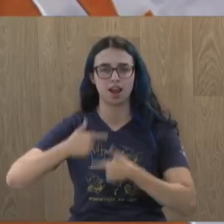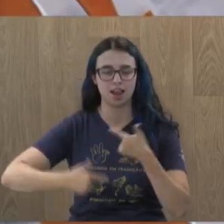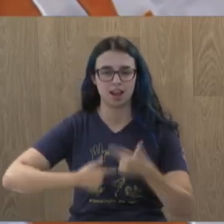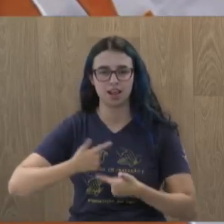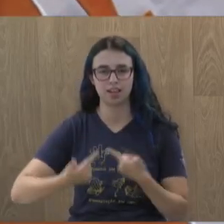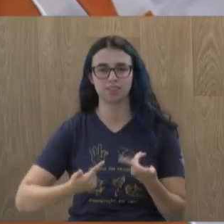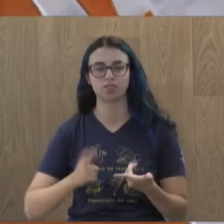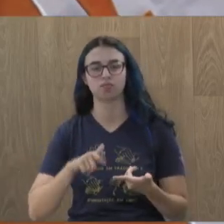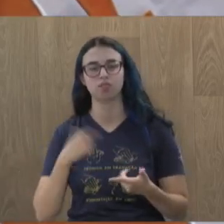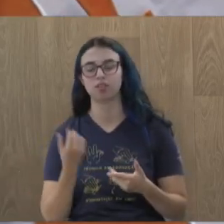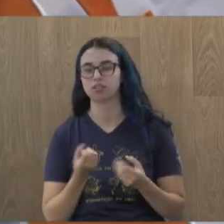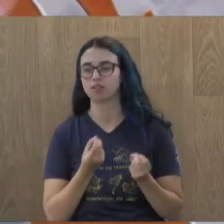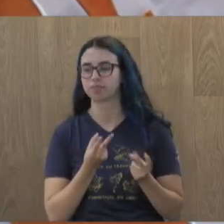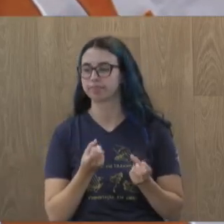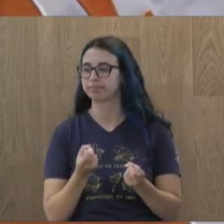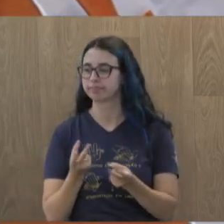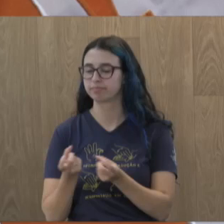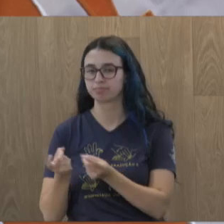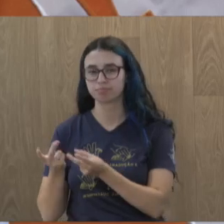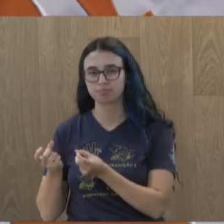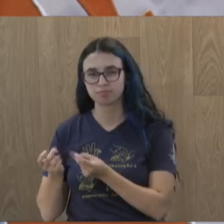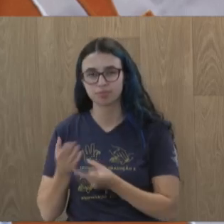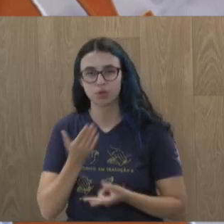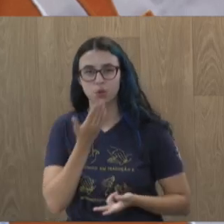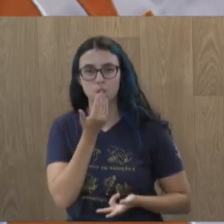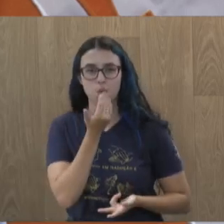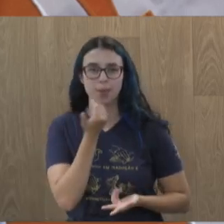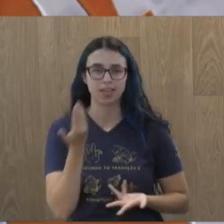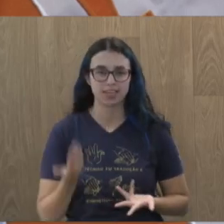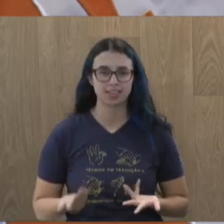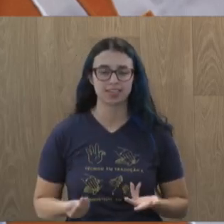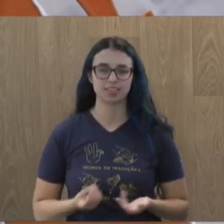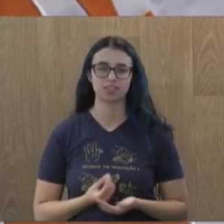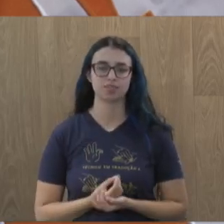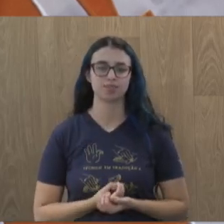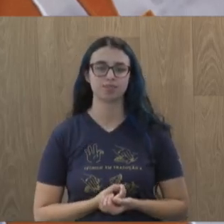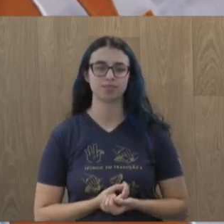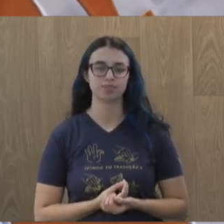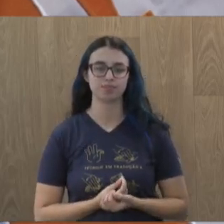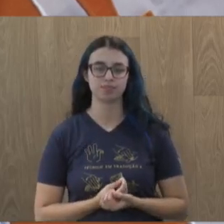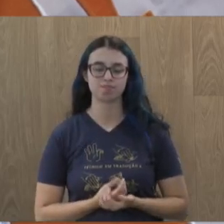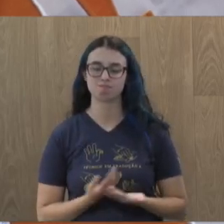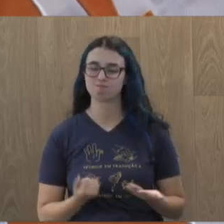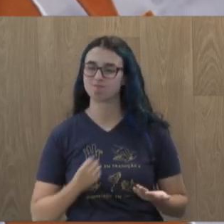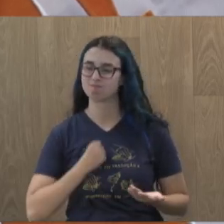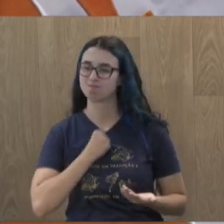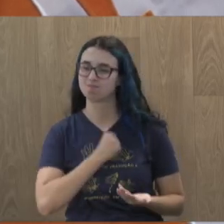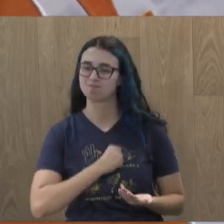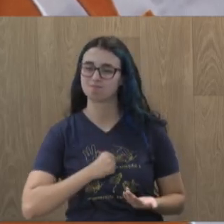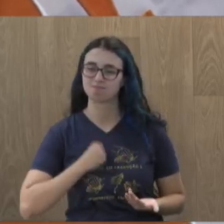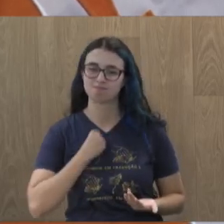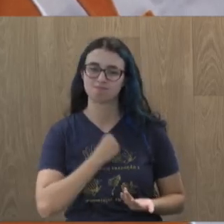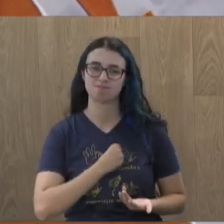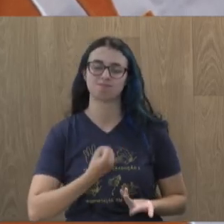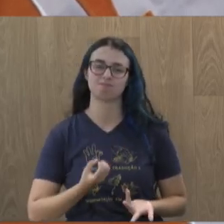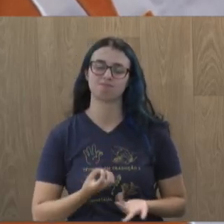fazer hambúrguer, né, para os clientes, para os amigos. E quanta saudade ficou do Luizinho.